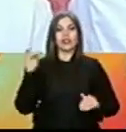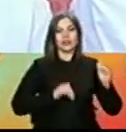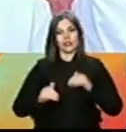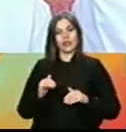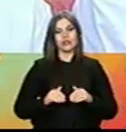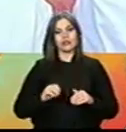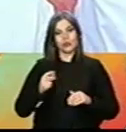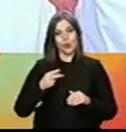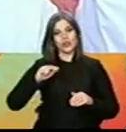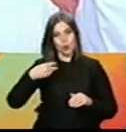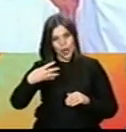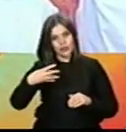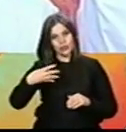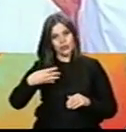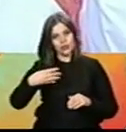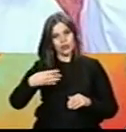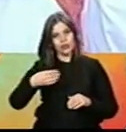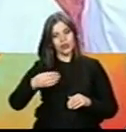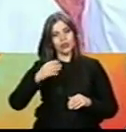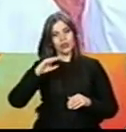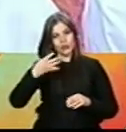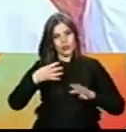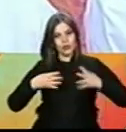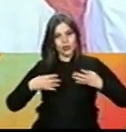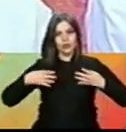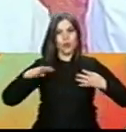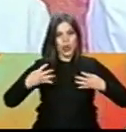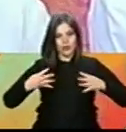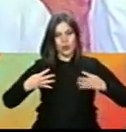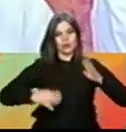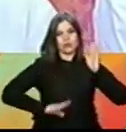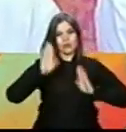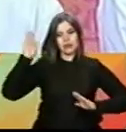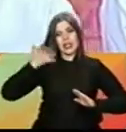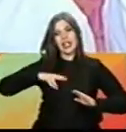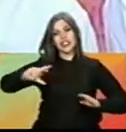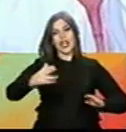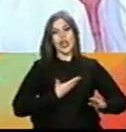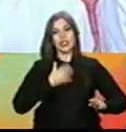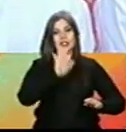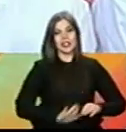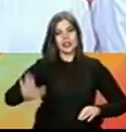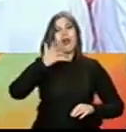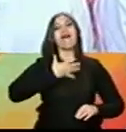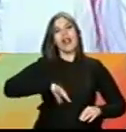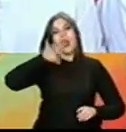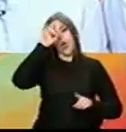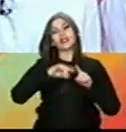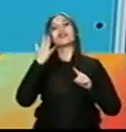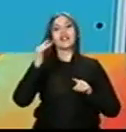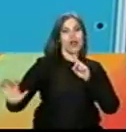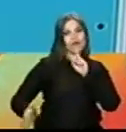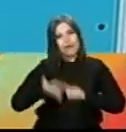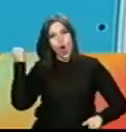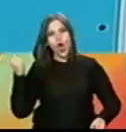costas, mais 4 de costas, mais 4 de costas. Sim, e queres bater o recorde nacional? Quero. É? É para ganhar ou para bater o recorde